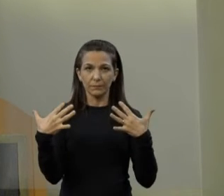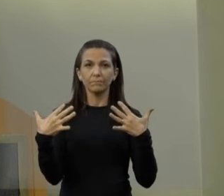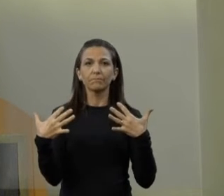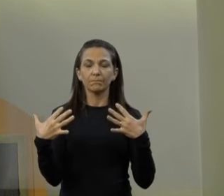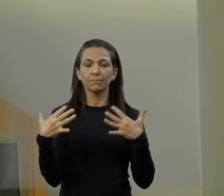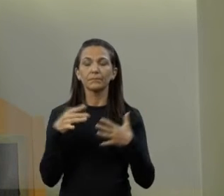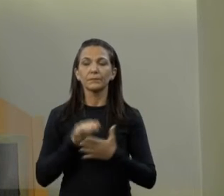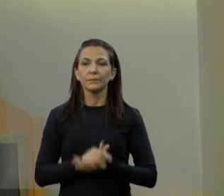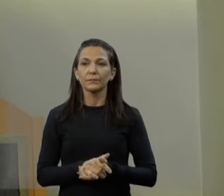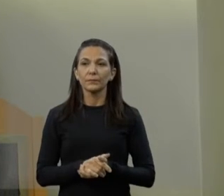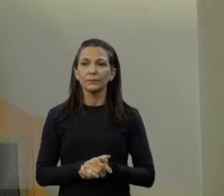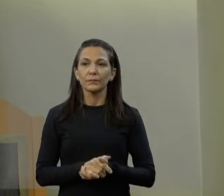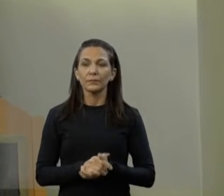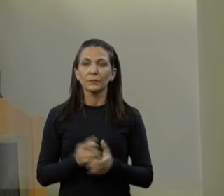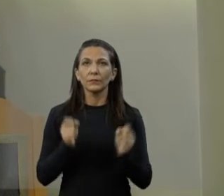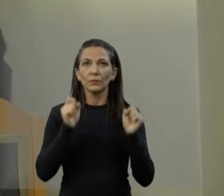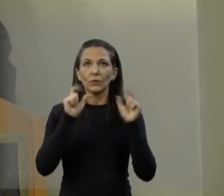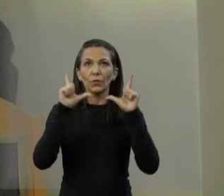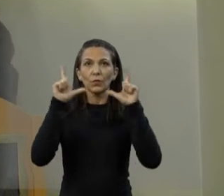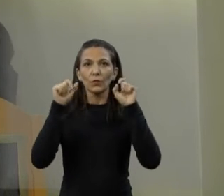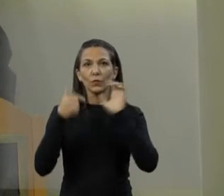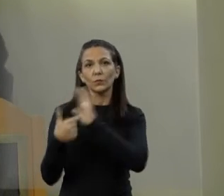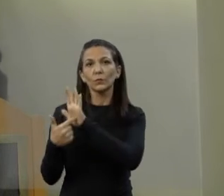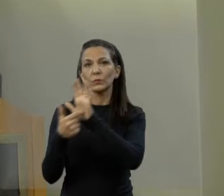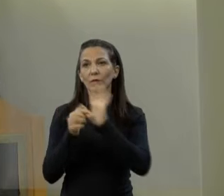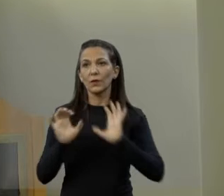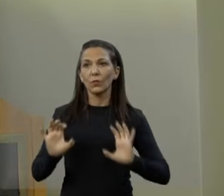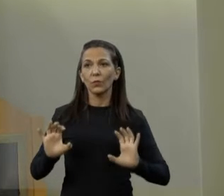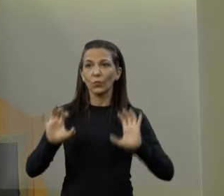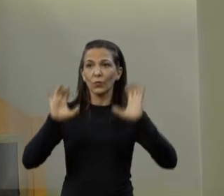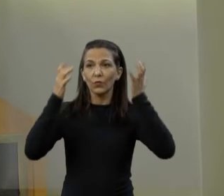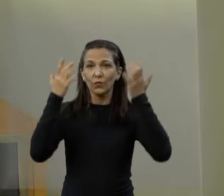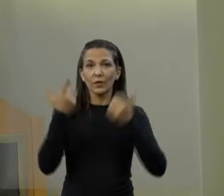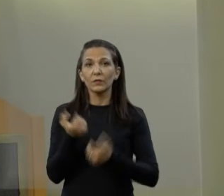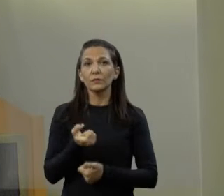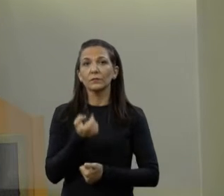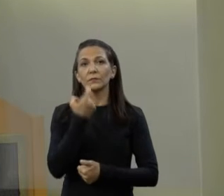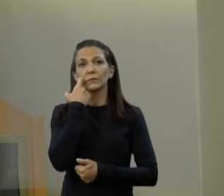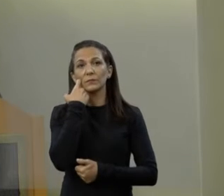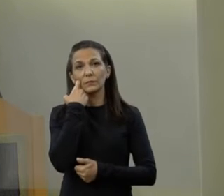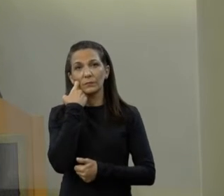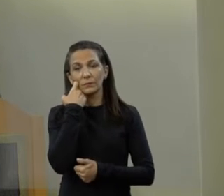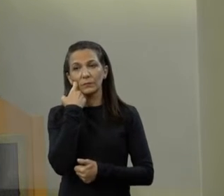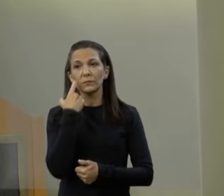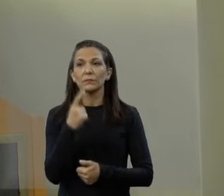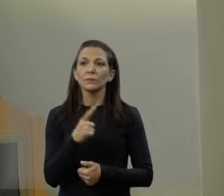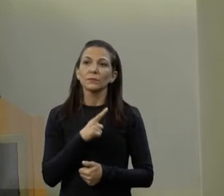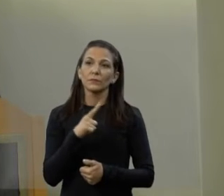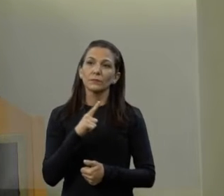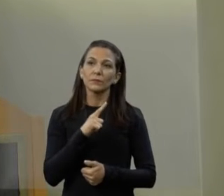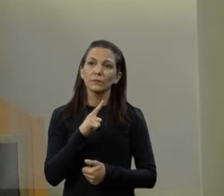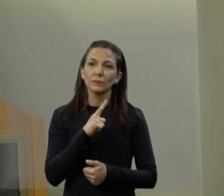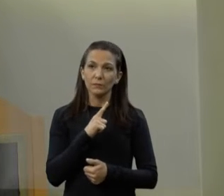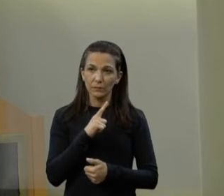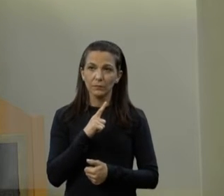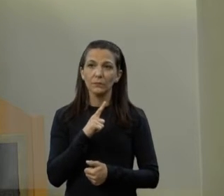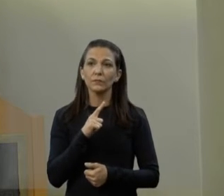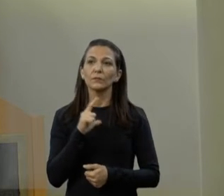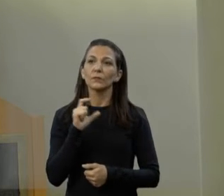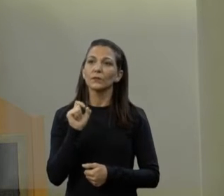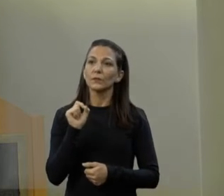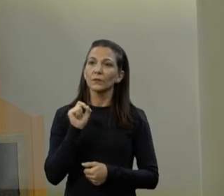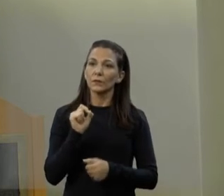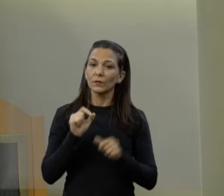comprando em casa tô mostrando a foto aqui do do evento que a gente teve nessa sexta-feira aqui na casa